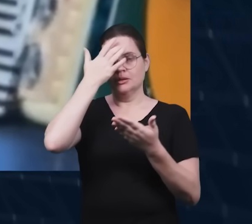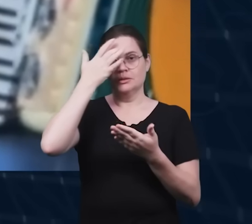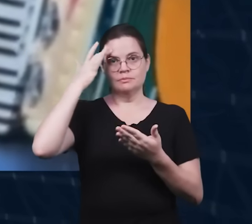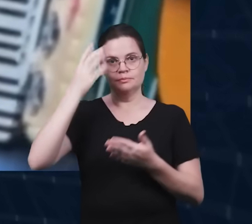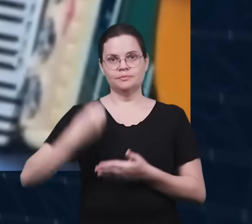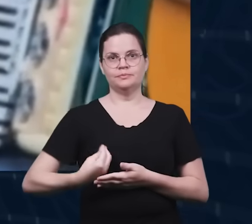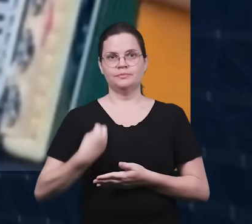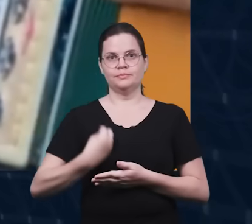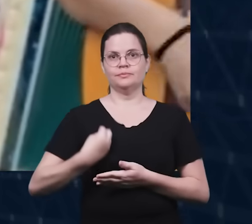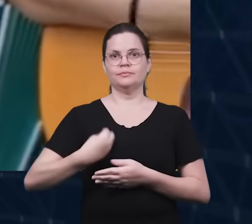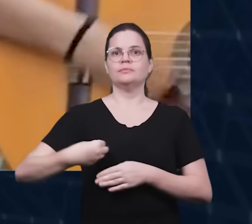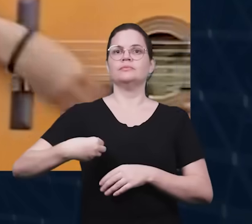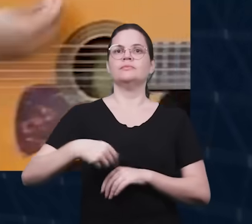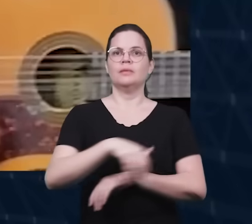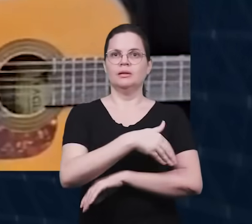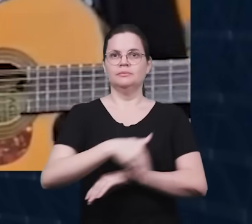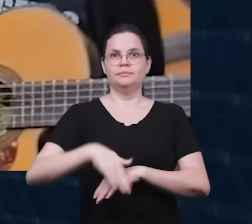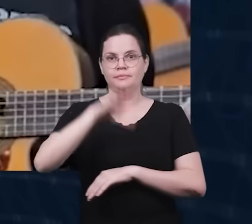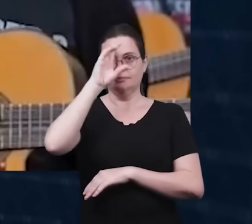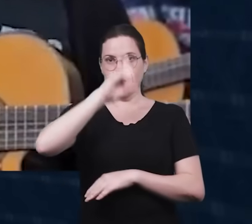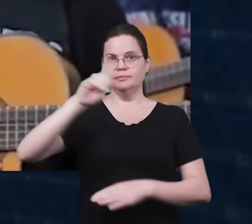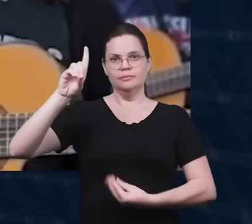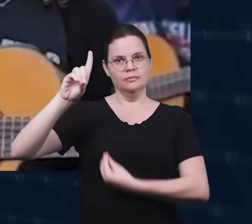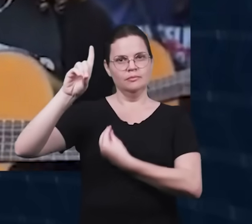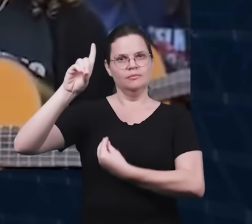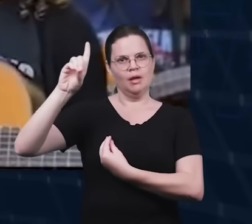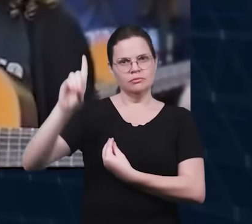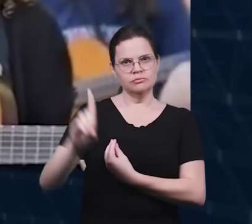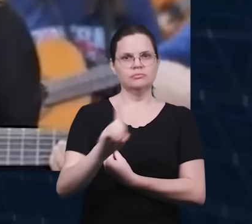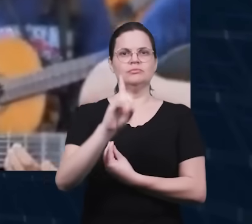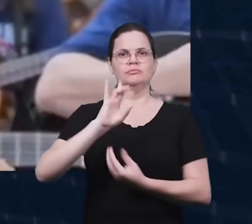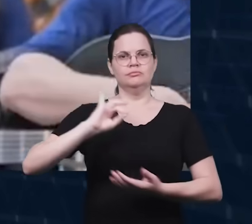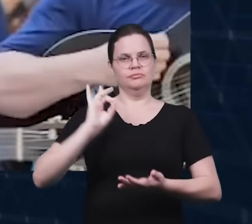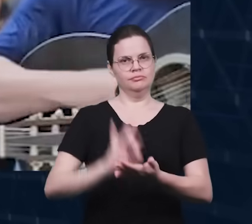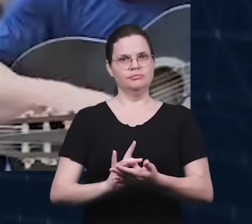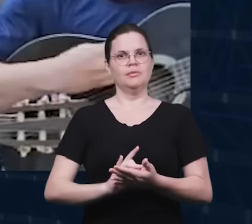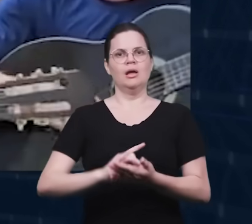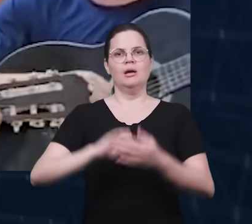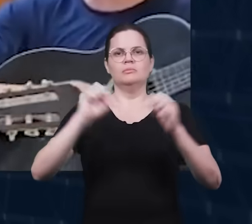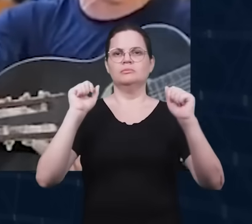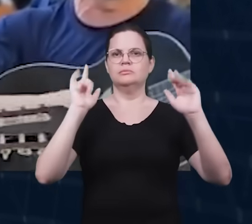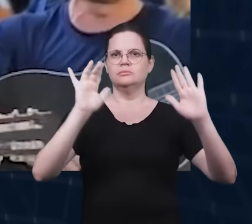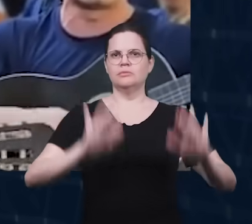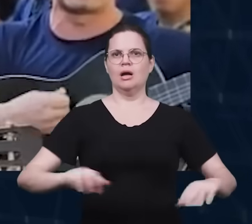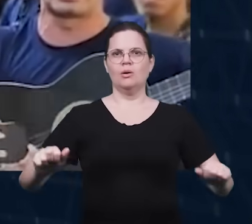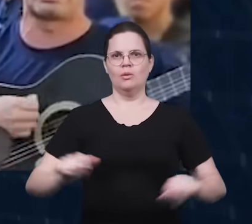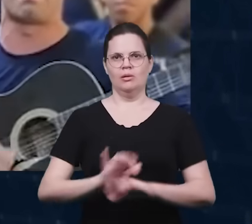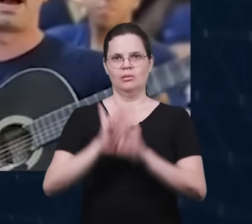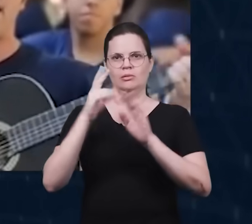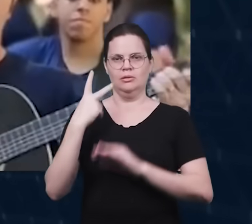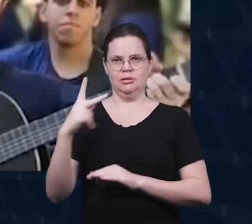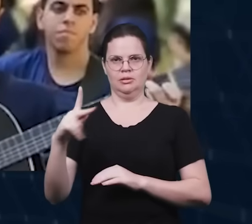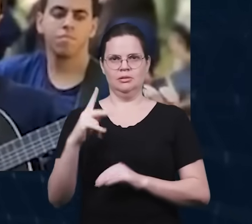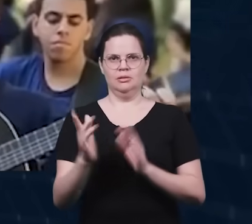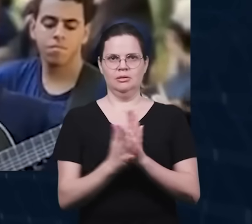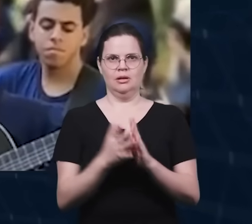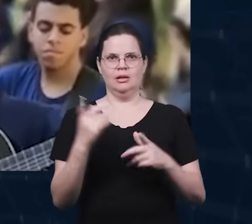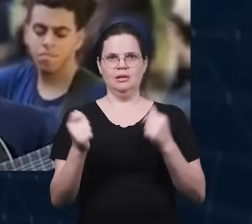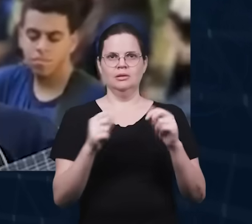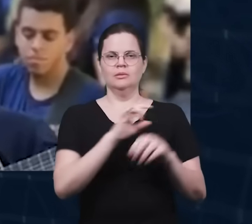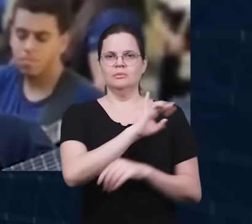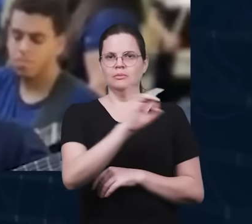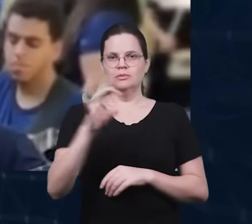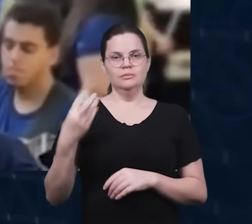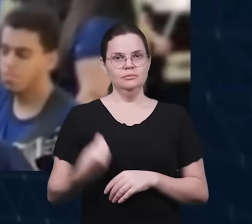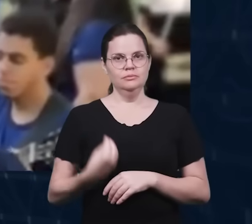foram alcançados nas ruas. A presença de Deus foi real e transformadora, enchendo aquele lugar com sua glória. Louvado seja o nome do Senhor por